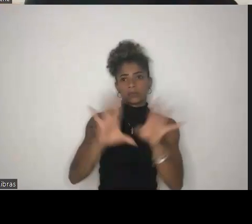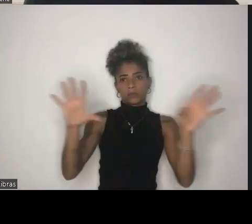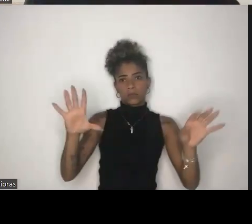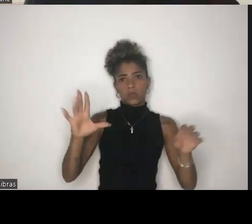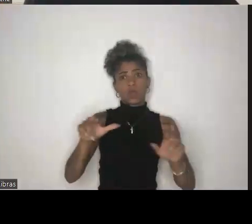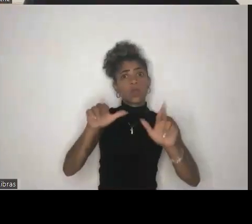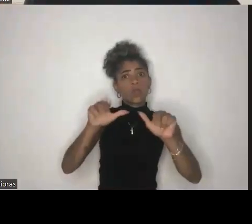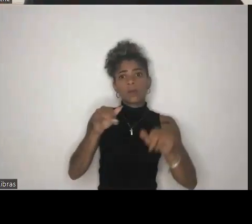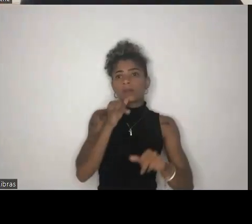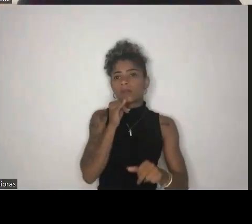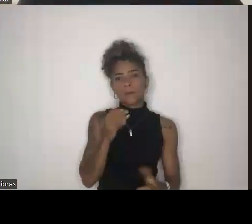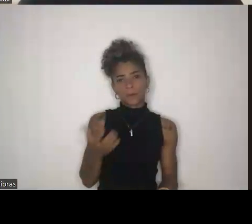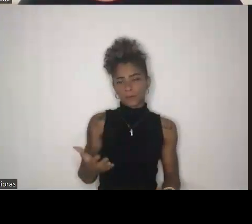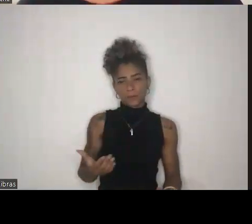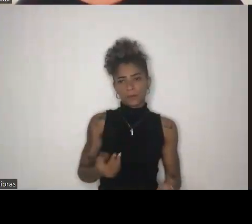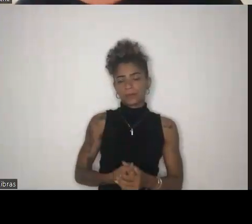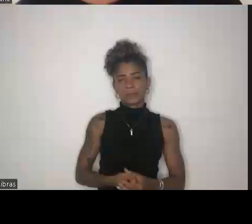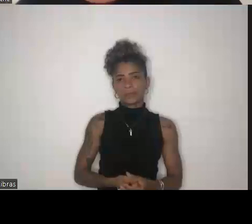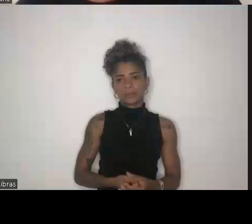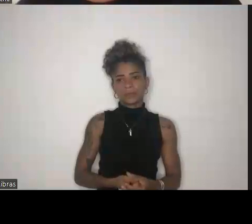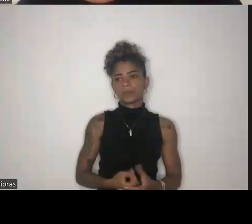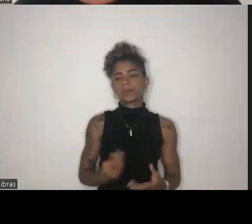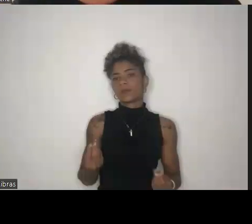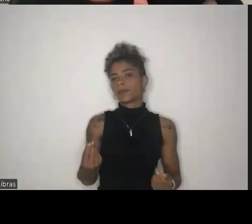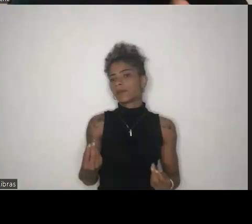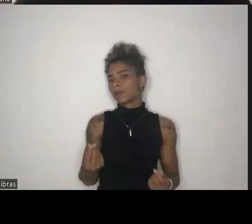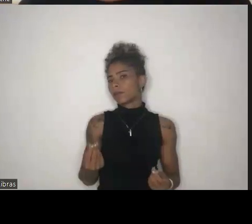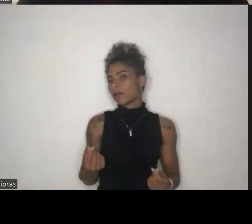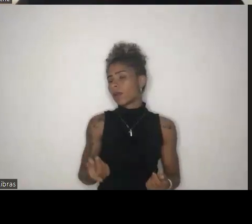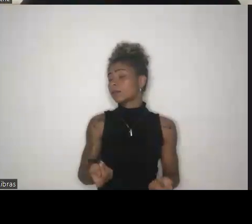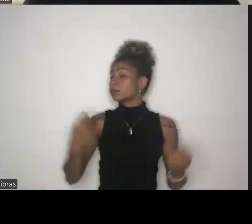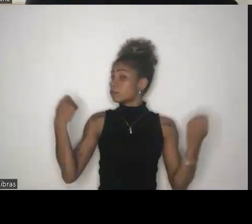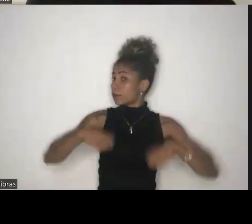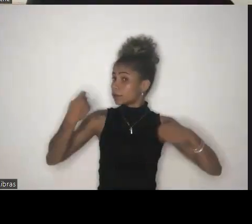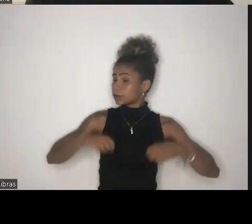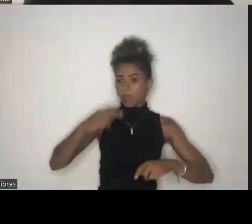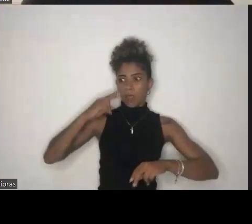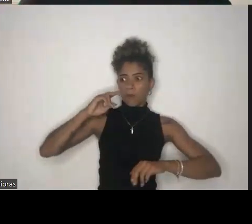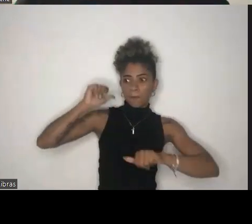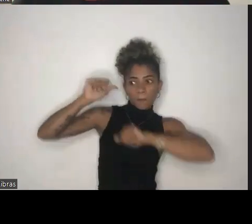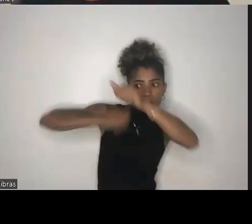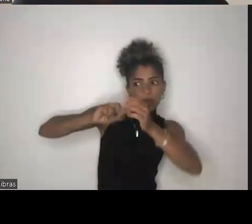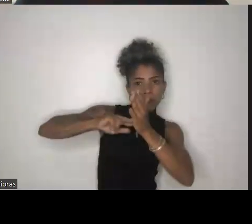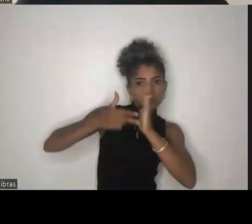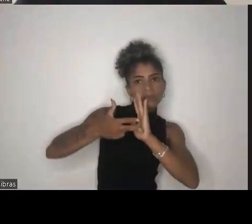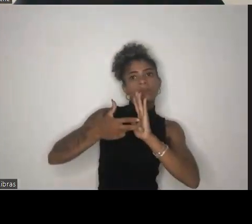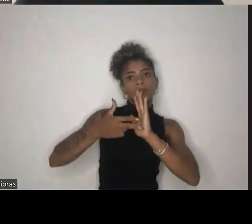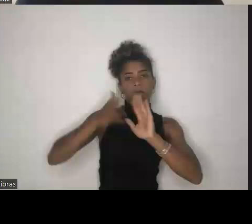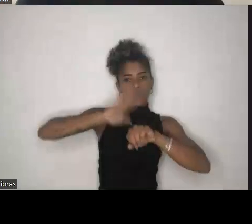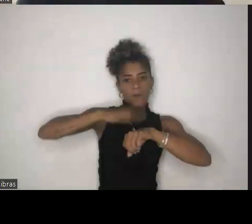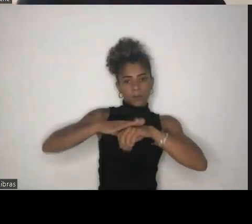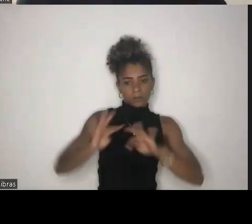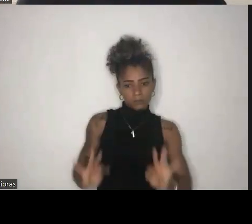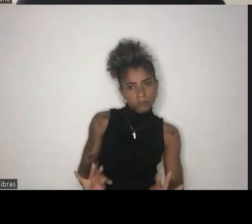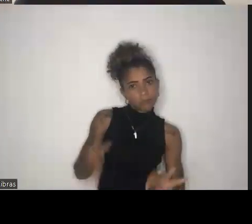vão vão dizer assim ela a gente precisa ressignificar o a